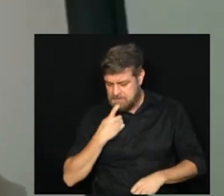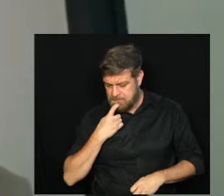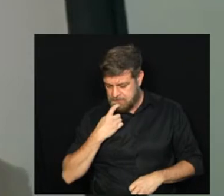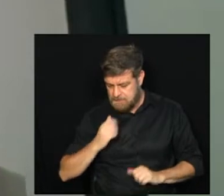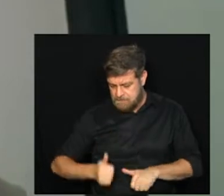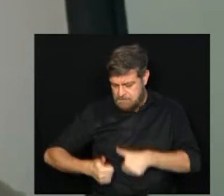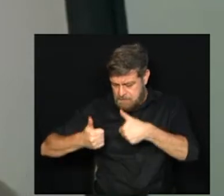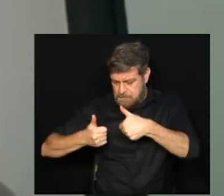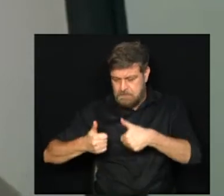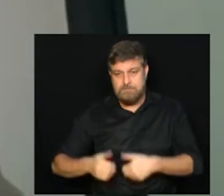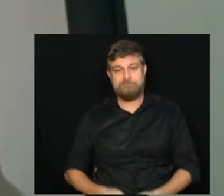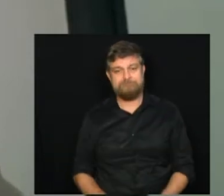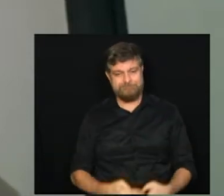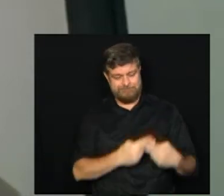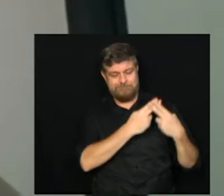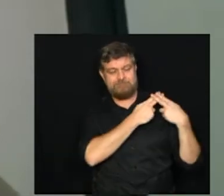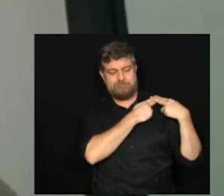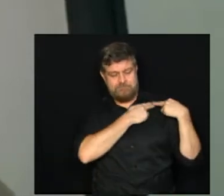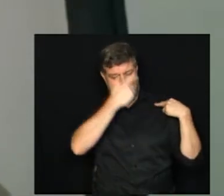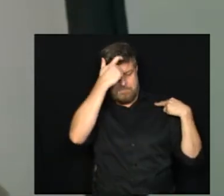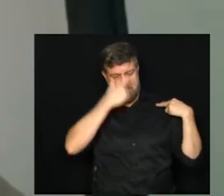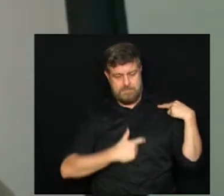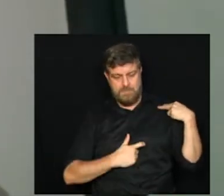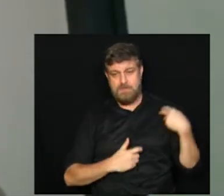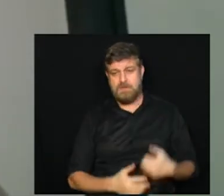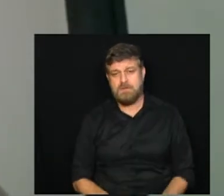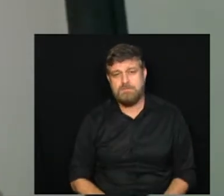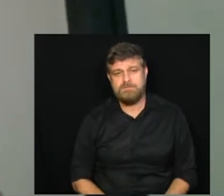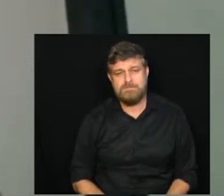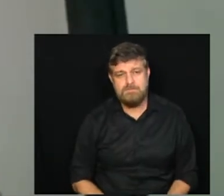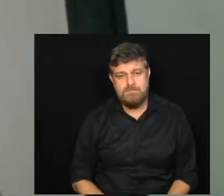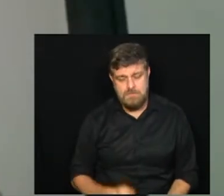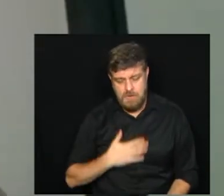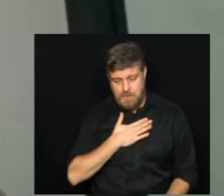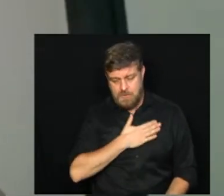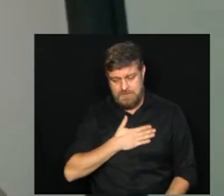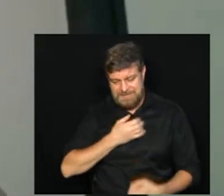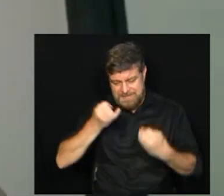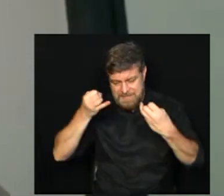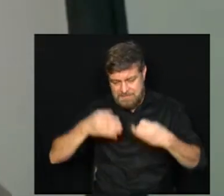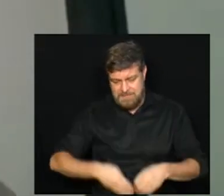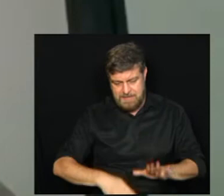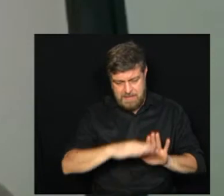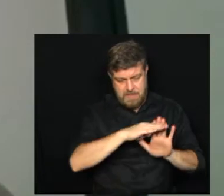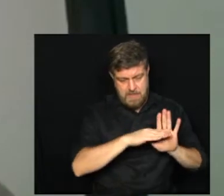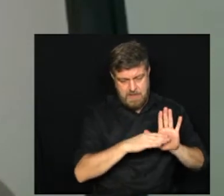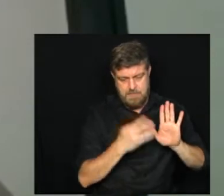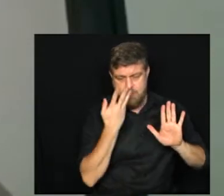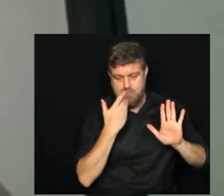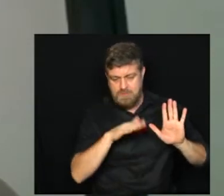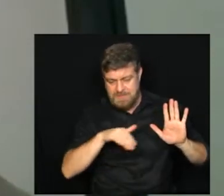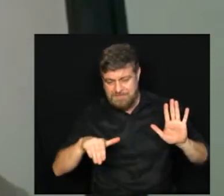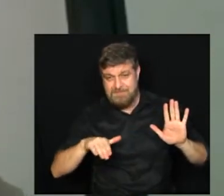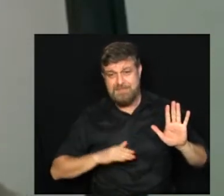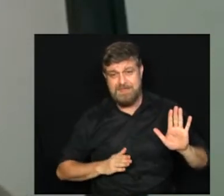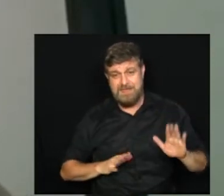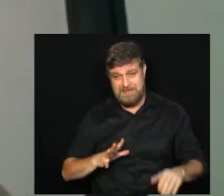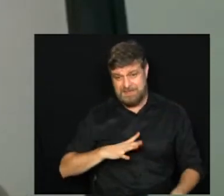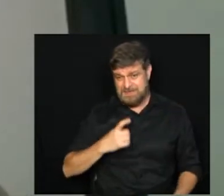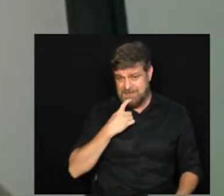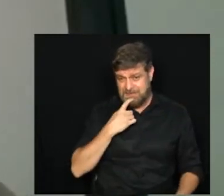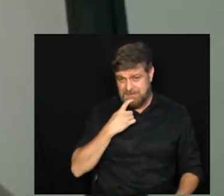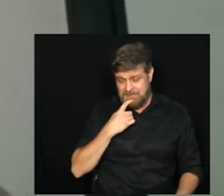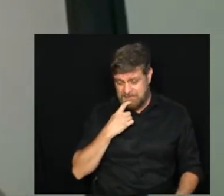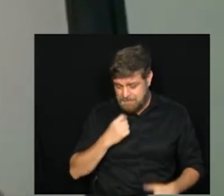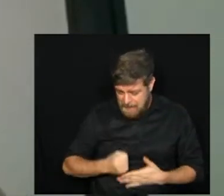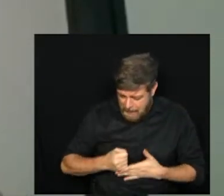Então, eu gostaria de dizer, o PIC está aqui para colaborar, para construir. A gente sabe